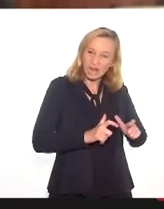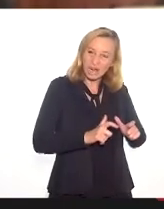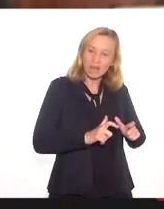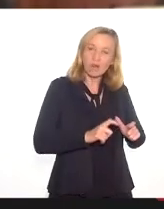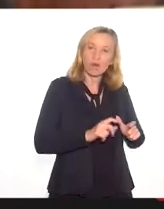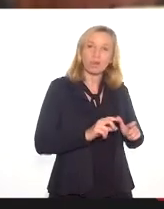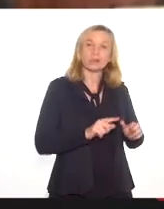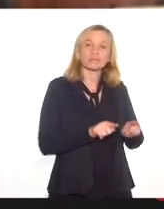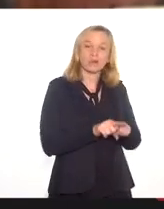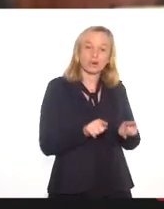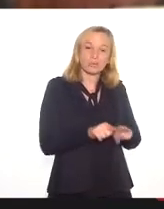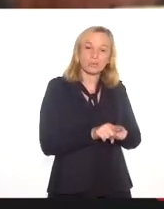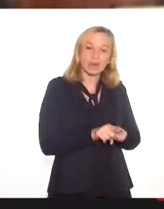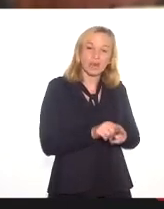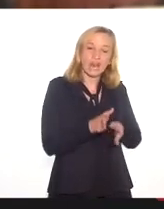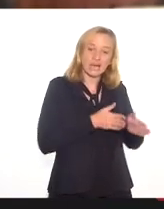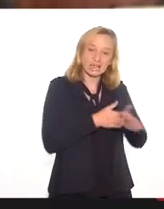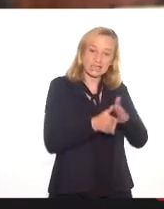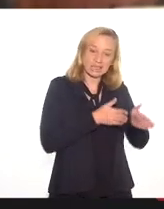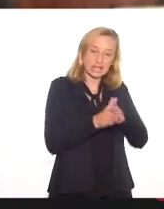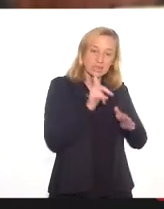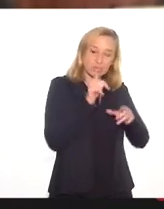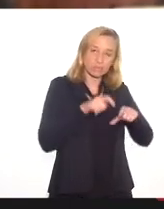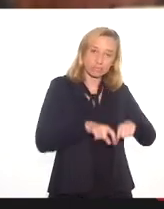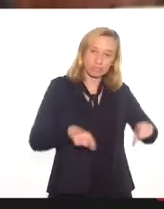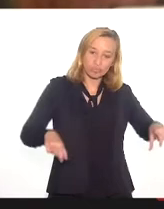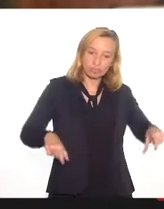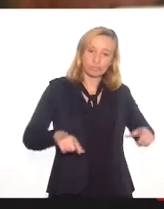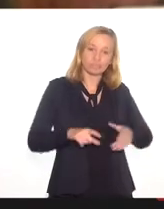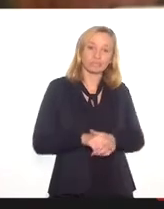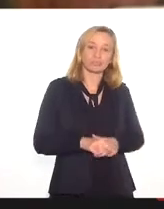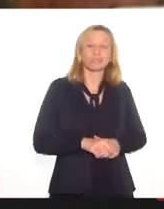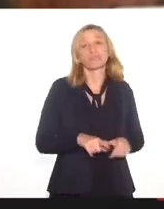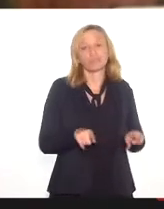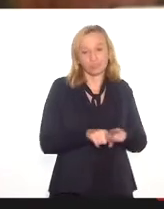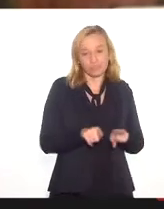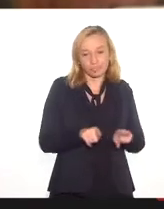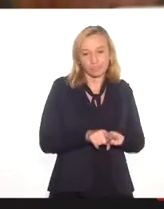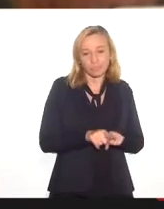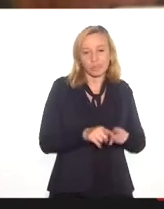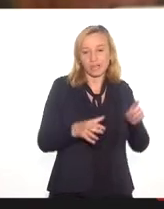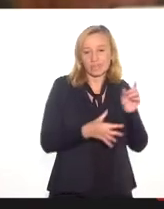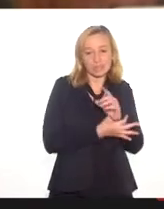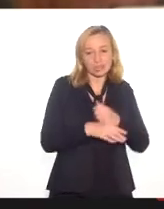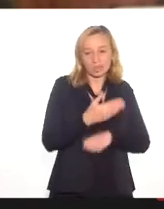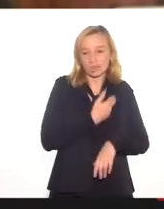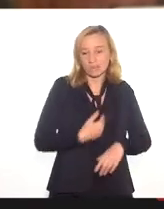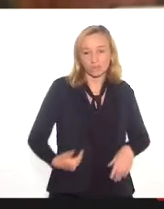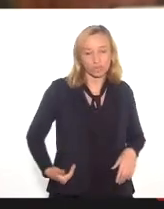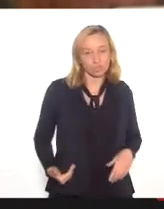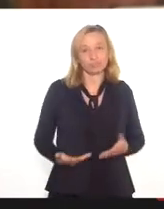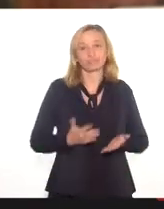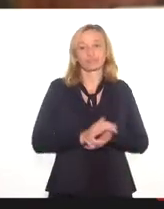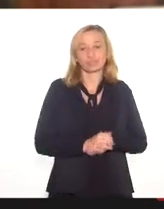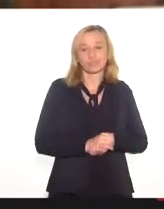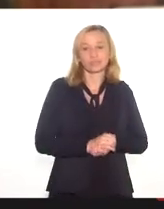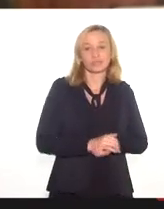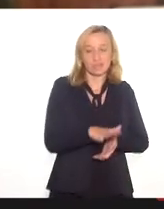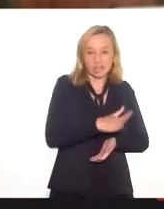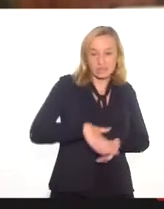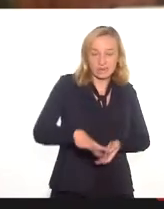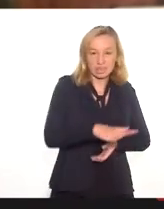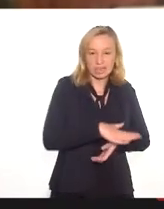ponto de vista do acesso a saneamento básico, sem falar na segurança pública, na questão das áreas